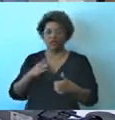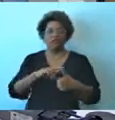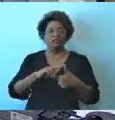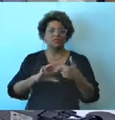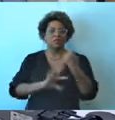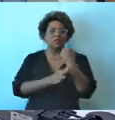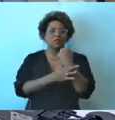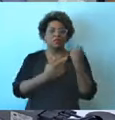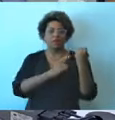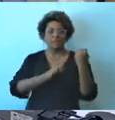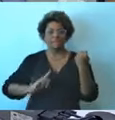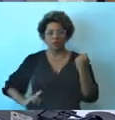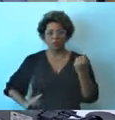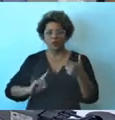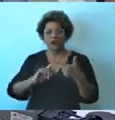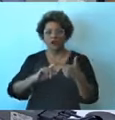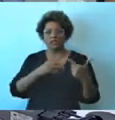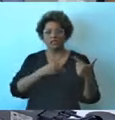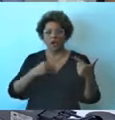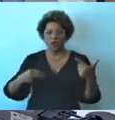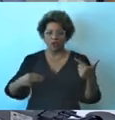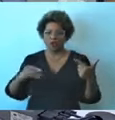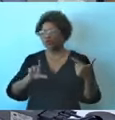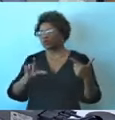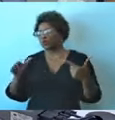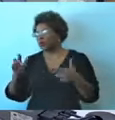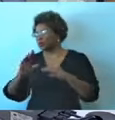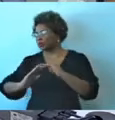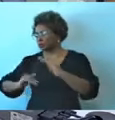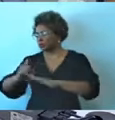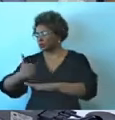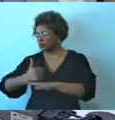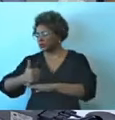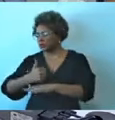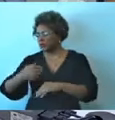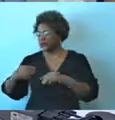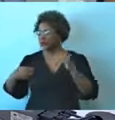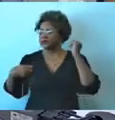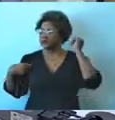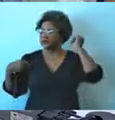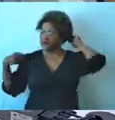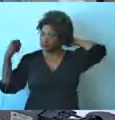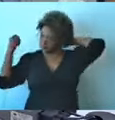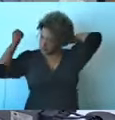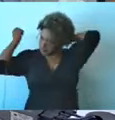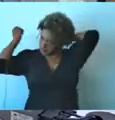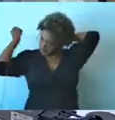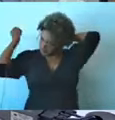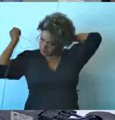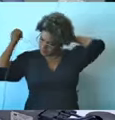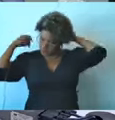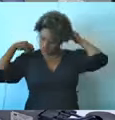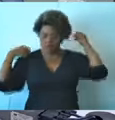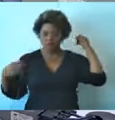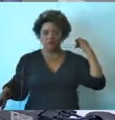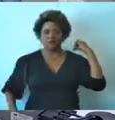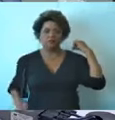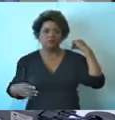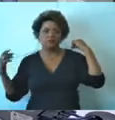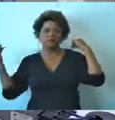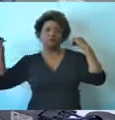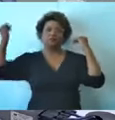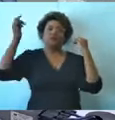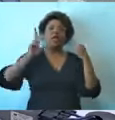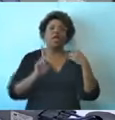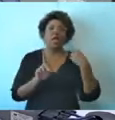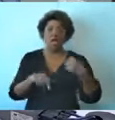e demais profissionais. Esse é um tema muito importante, mas eu não posso deixar de falar aqui de outros temas que estão interligados a